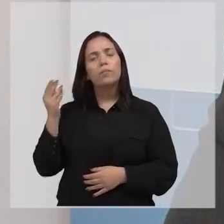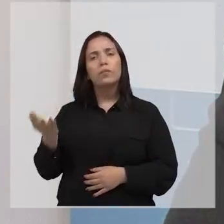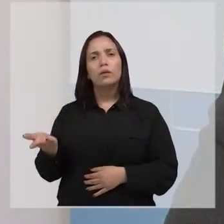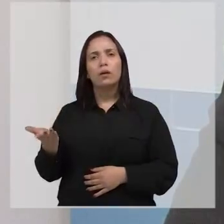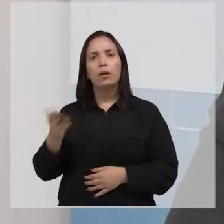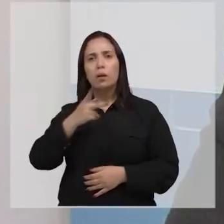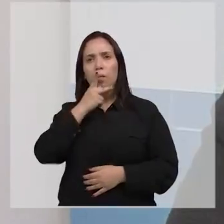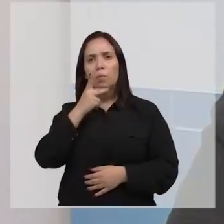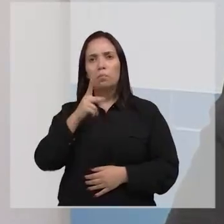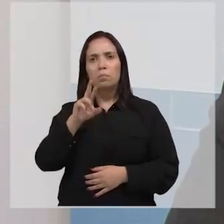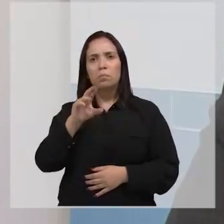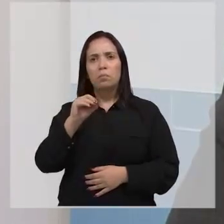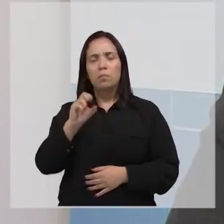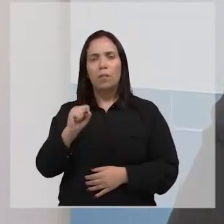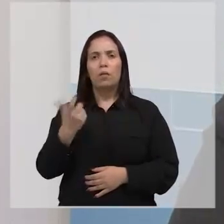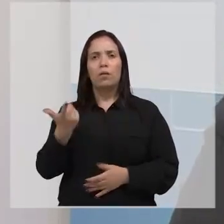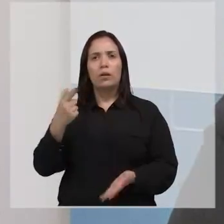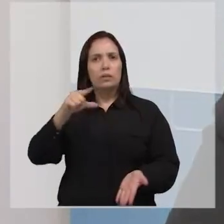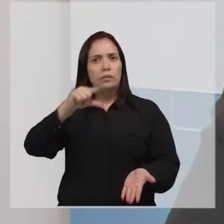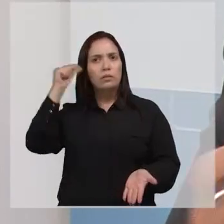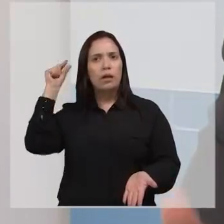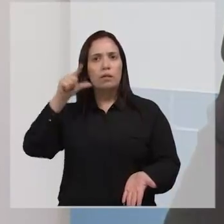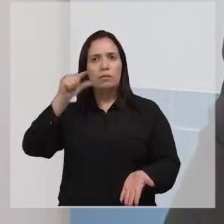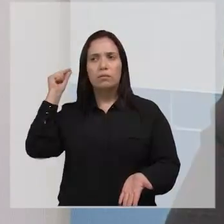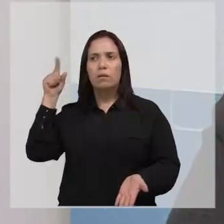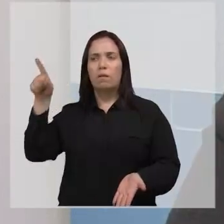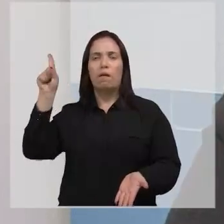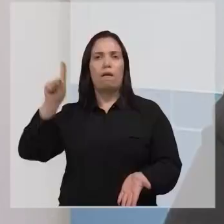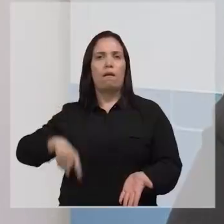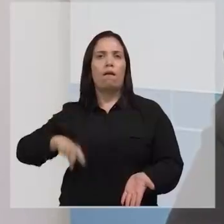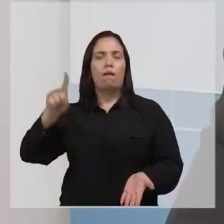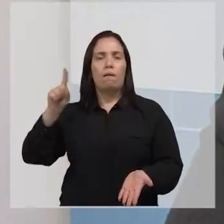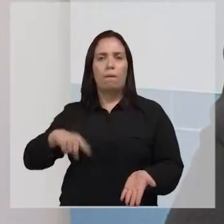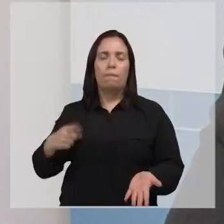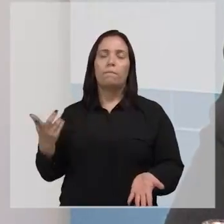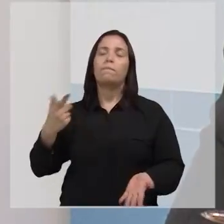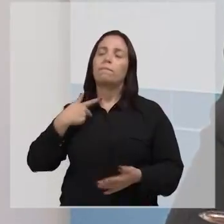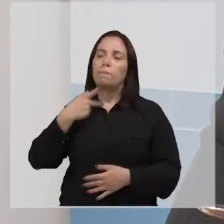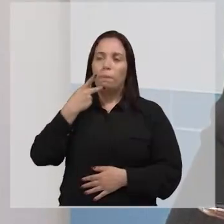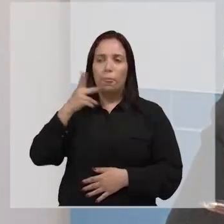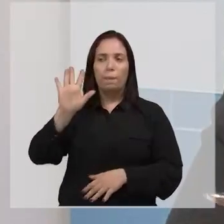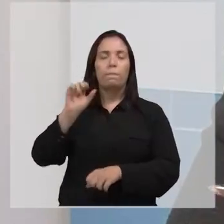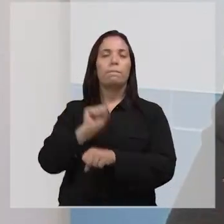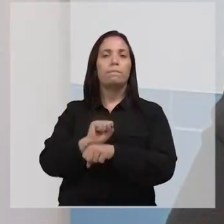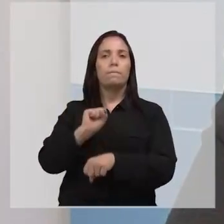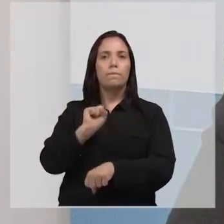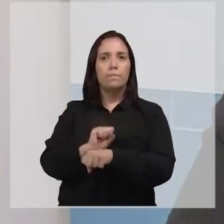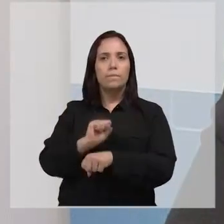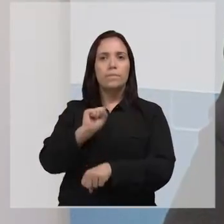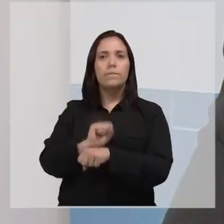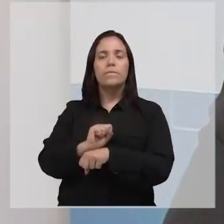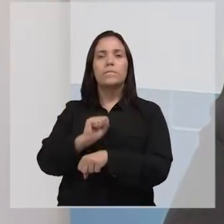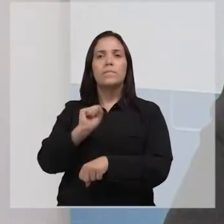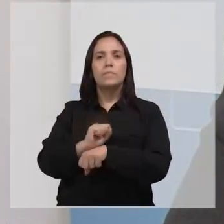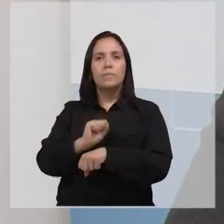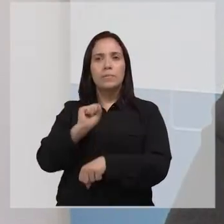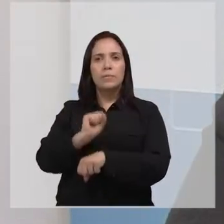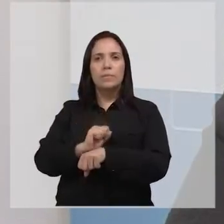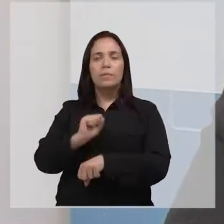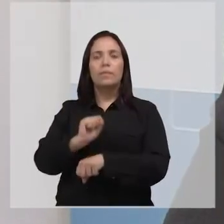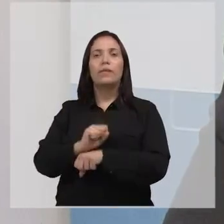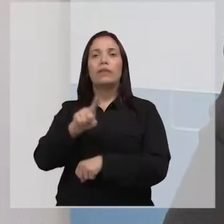na época. do PROS na época, o Zezinho que era o homem, e não sei o quê, rapaz, a vaga de senador aí,